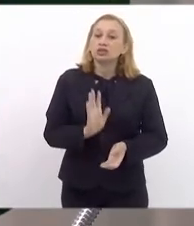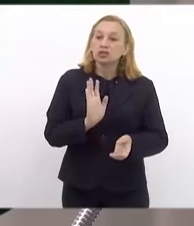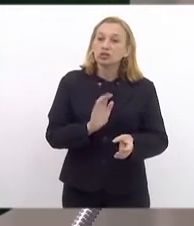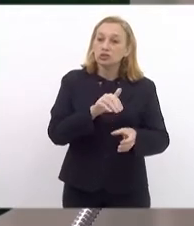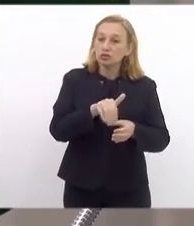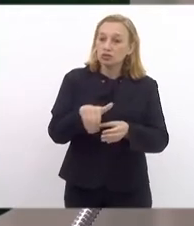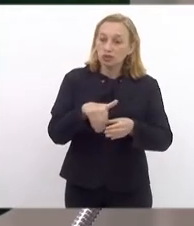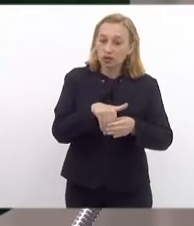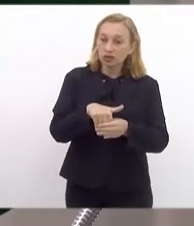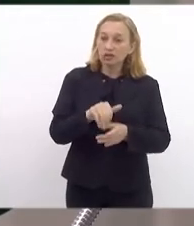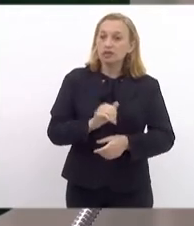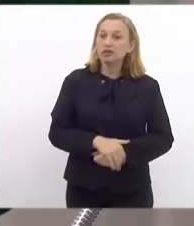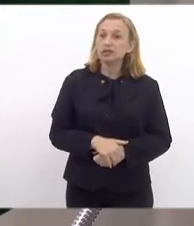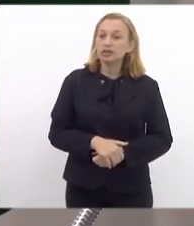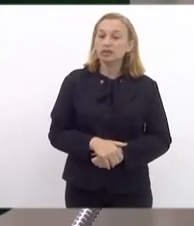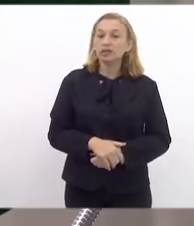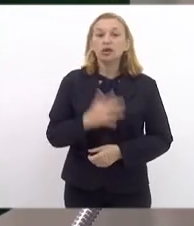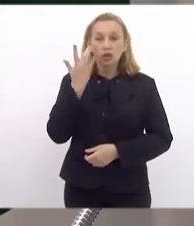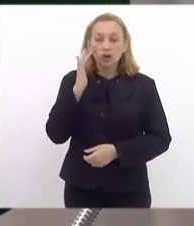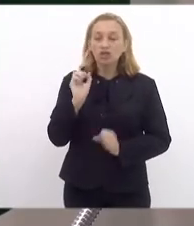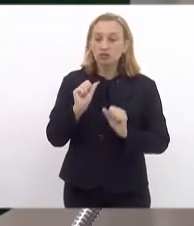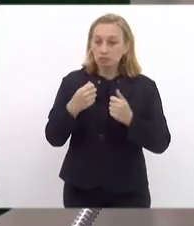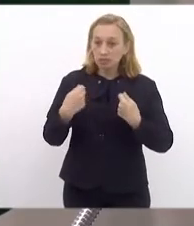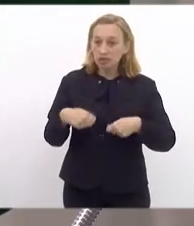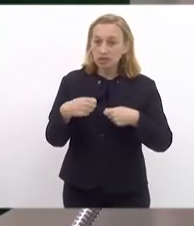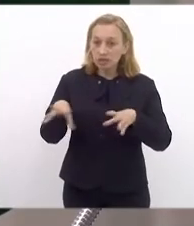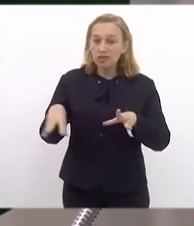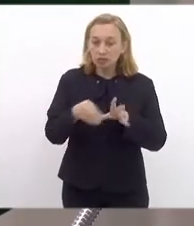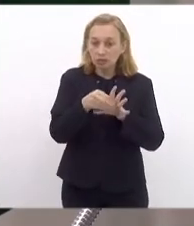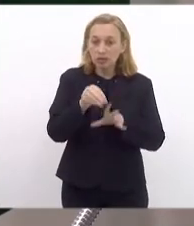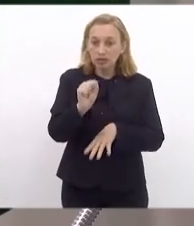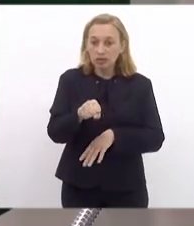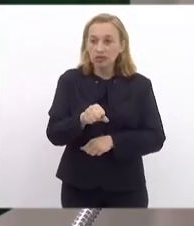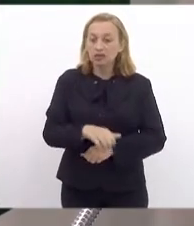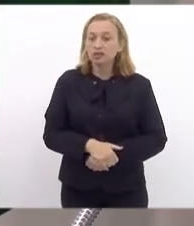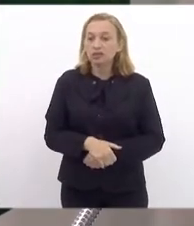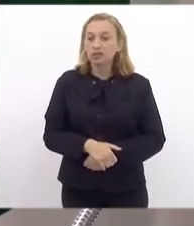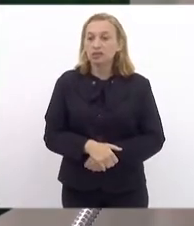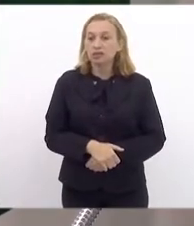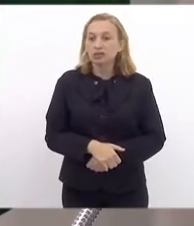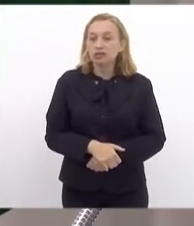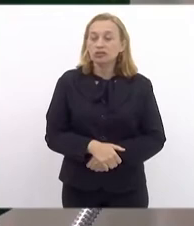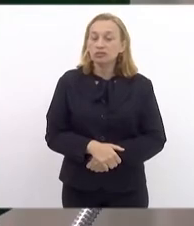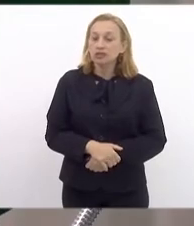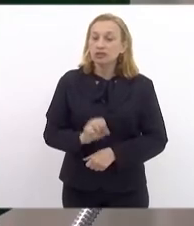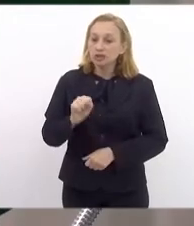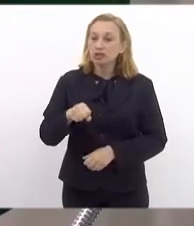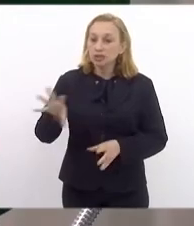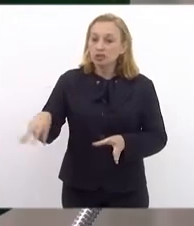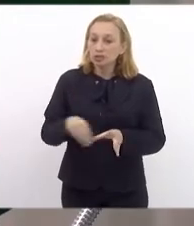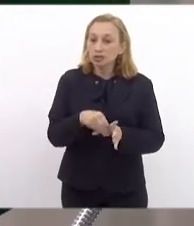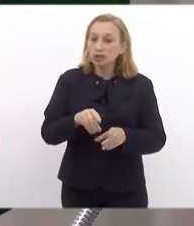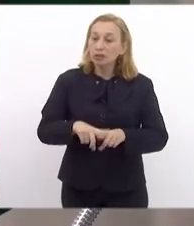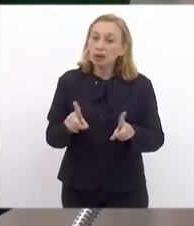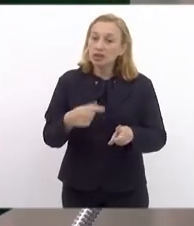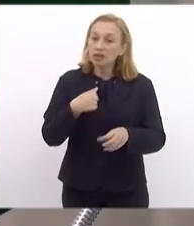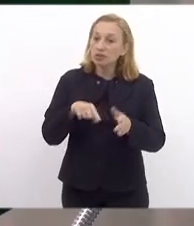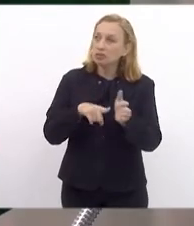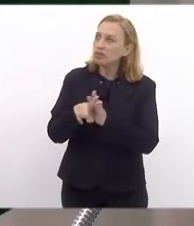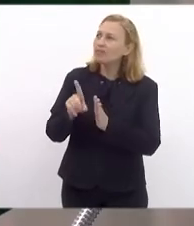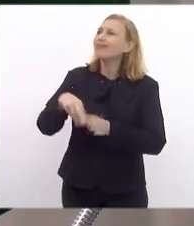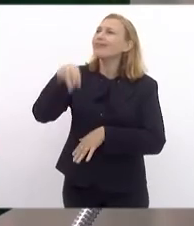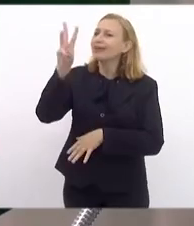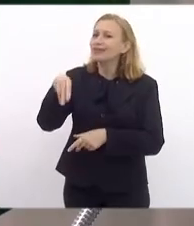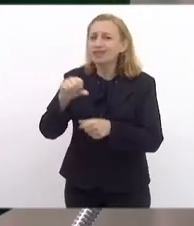isso e eu acho tem que pôr não acho que eu tenho que faz que tem que pôr mas eu me pergunto